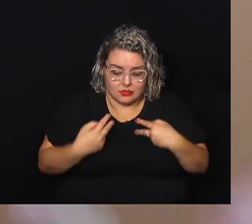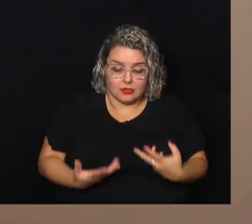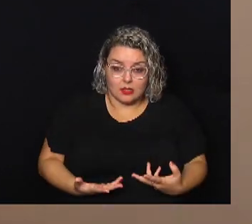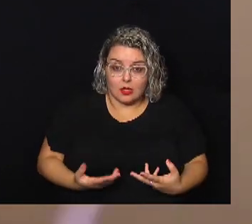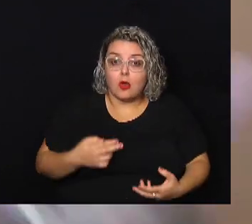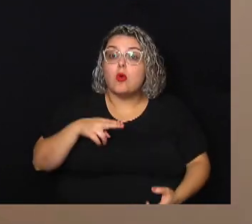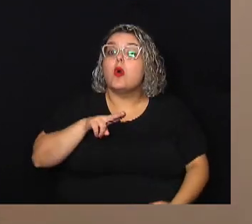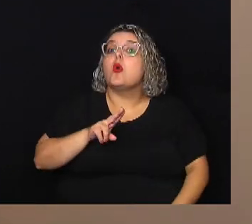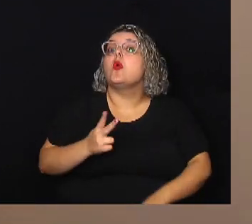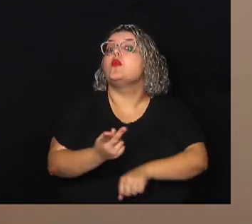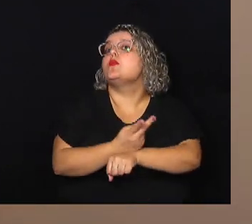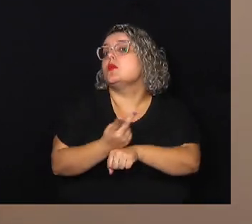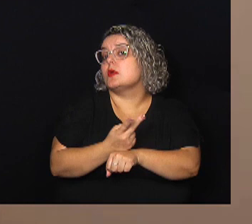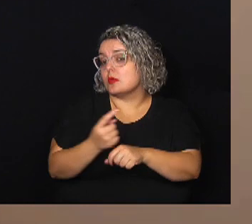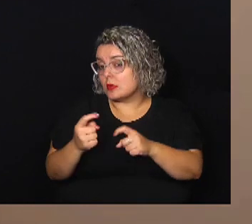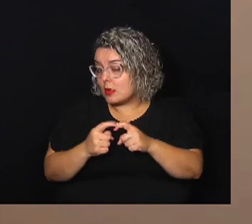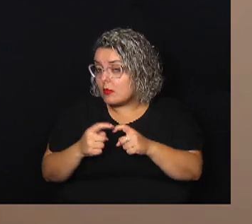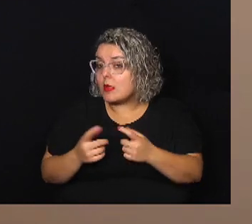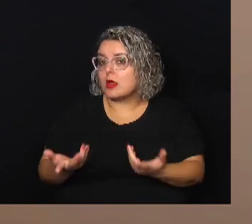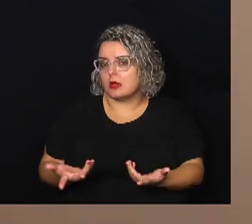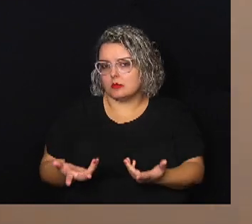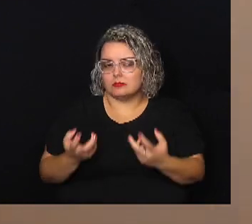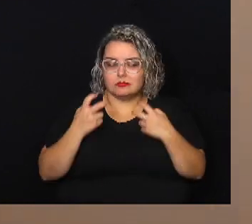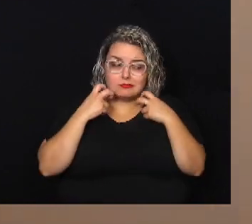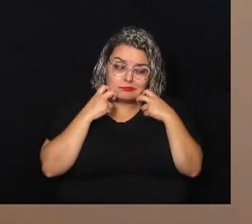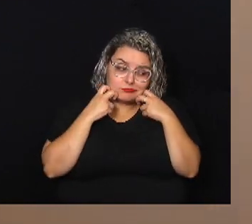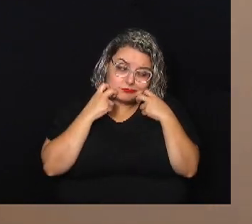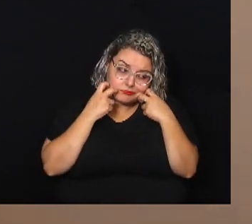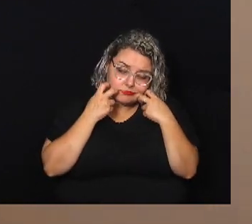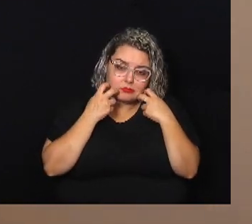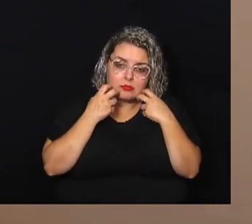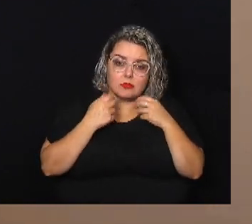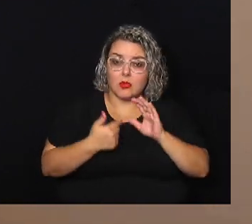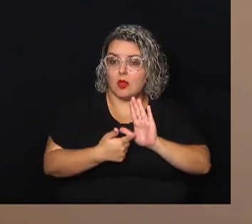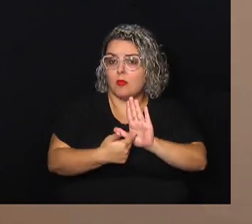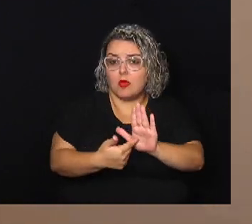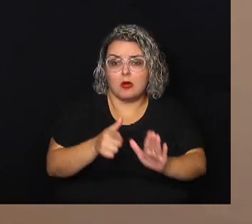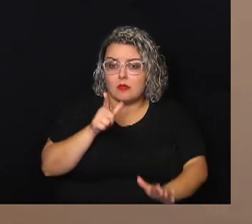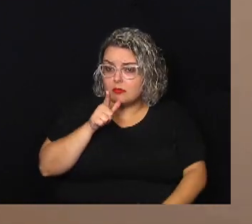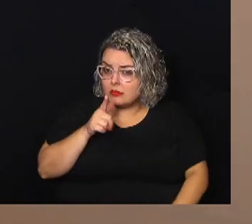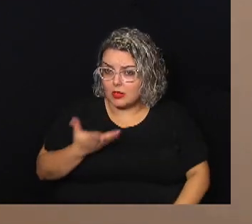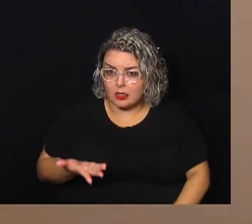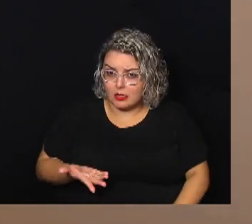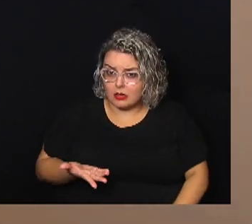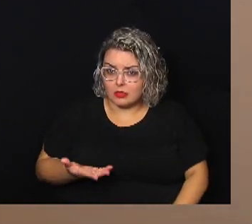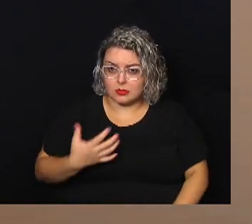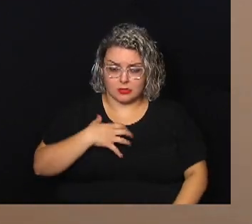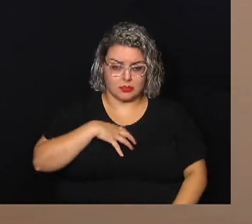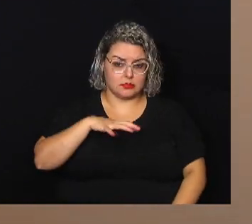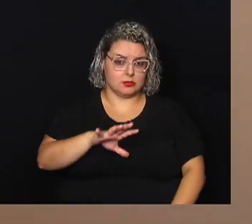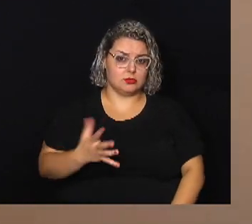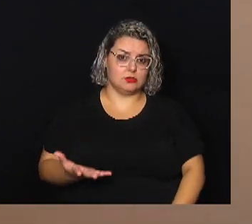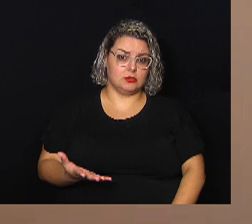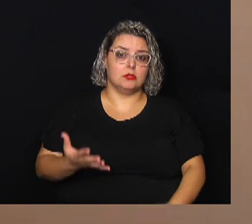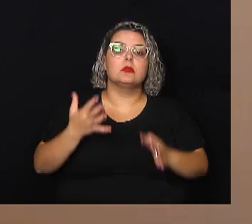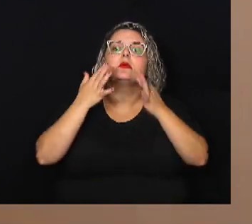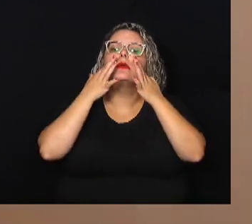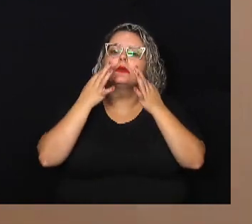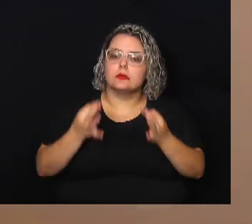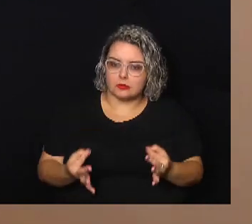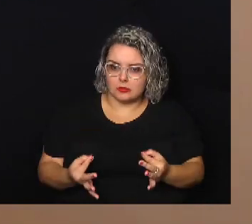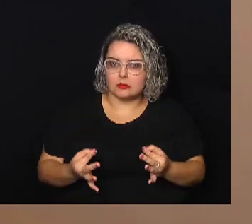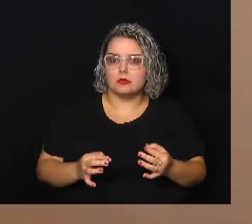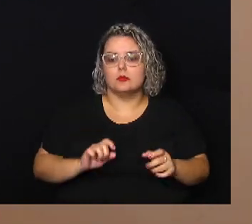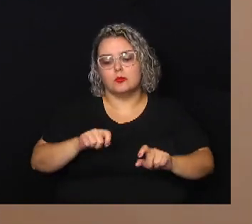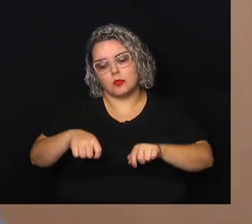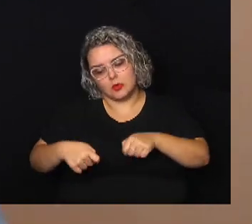em procurar um médico para mostrar o seu órgão genital. Dessa forma, muita atenção para os sinais e